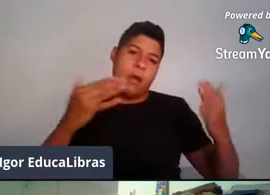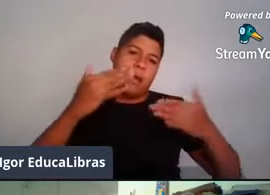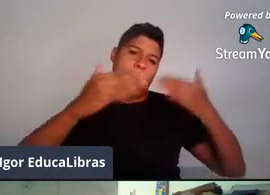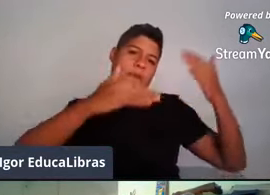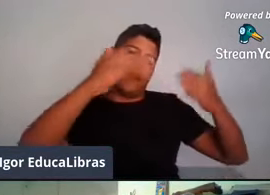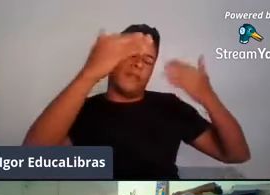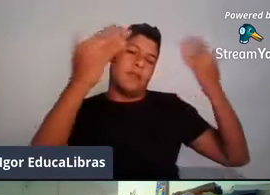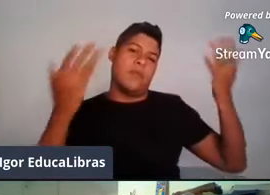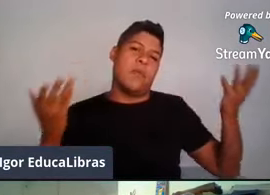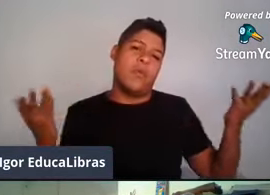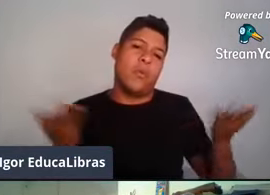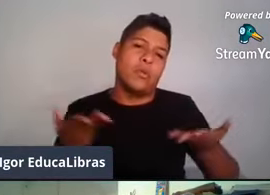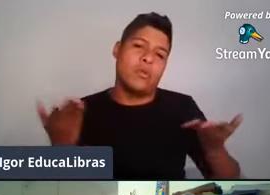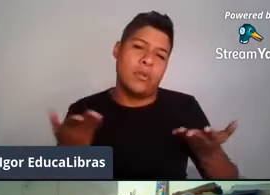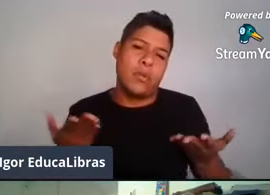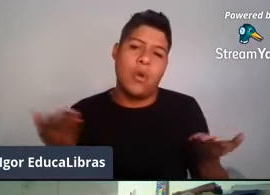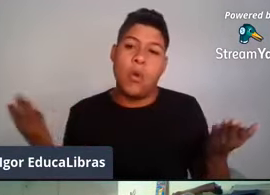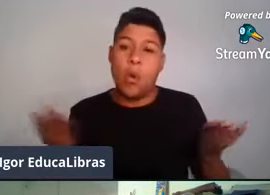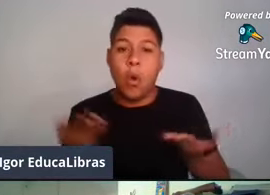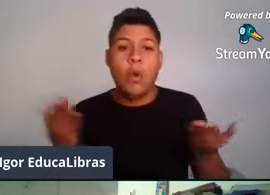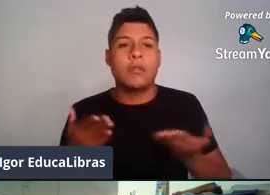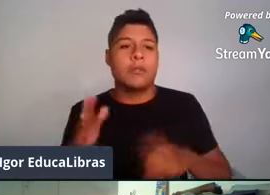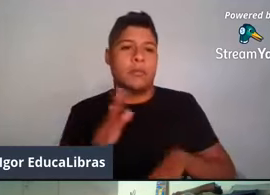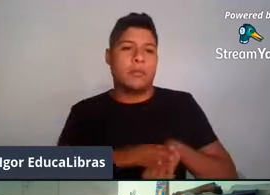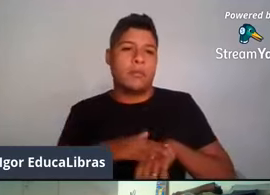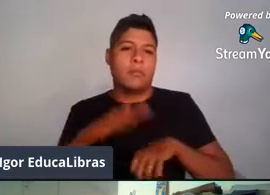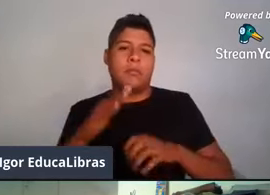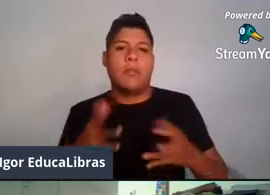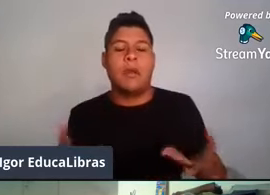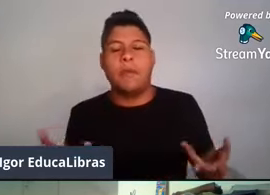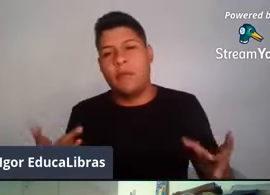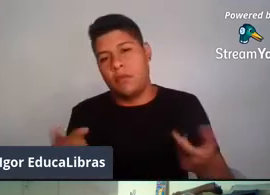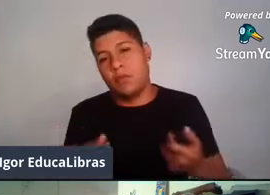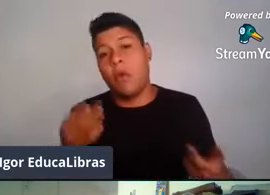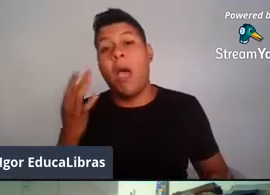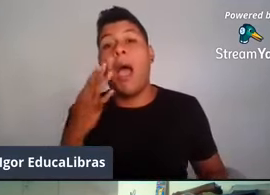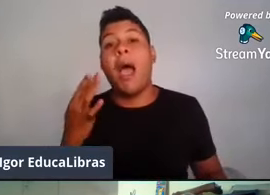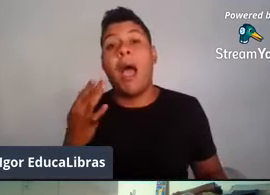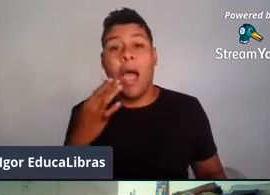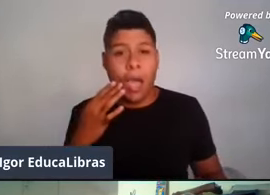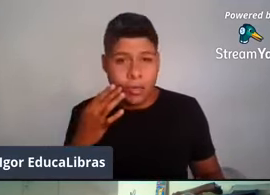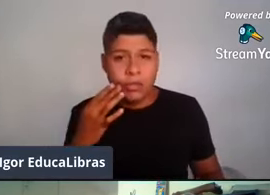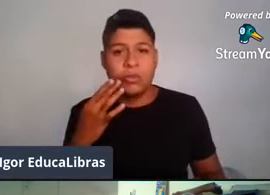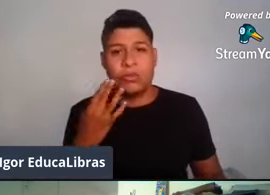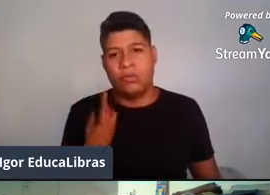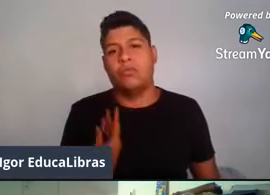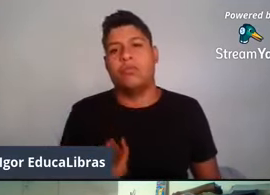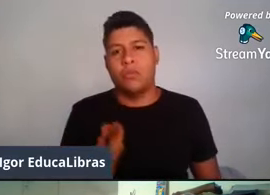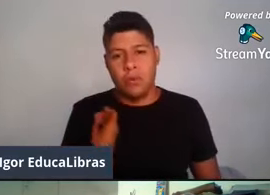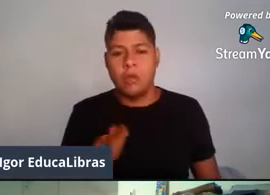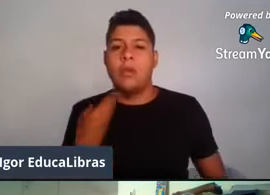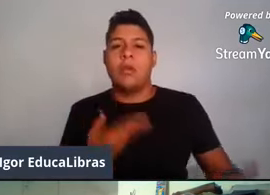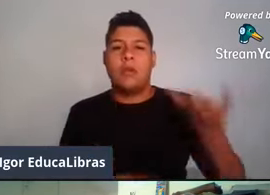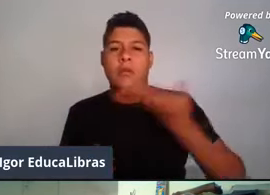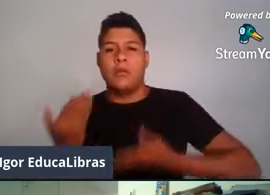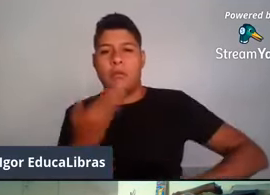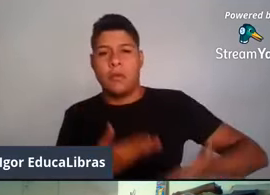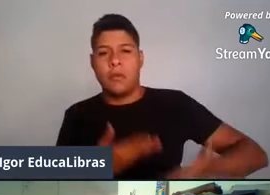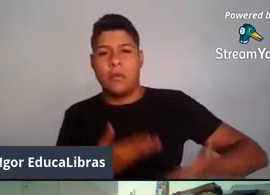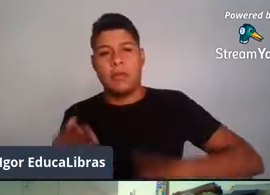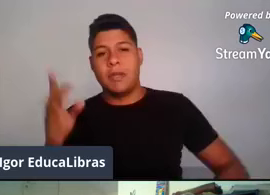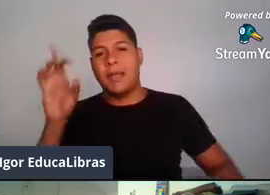hoje. Hoje a evolução foi muito grande. Eu acho que a coisa ainda pega quando envolve a deficiência intelectual.